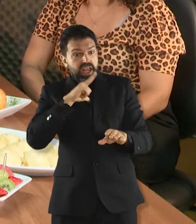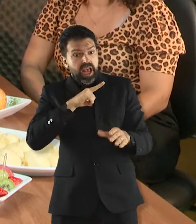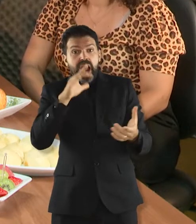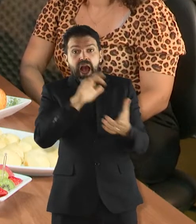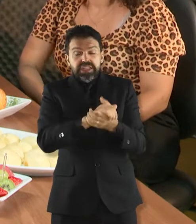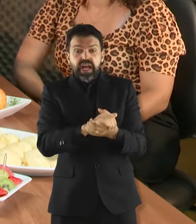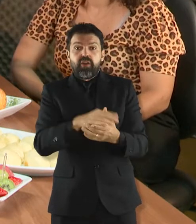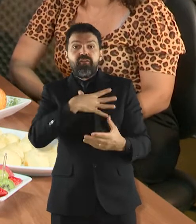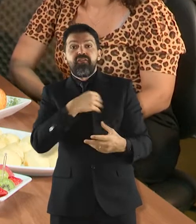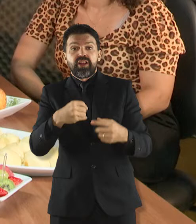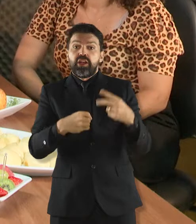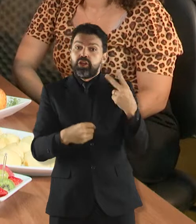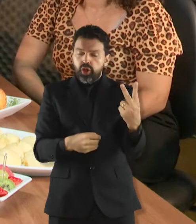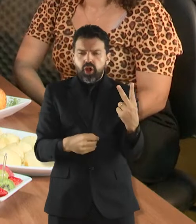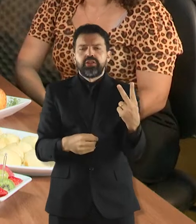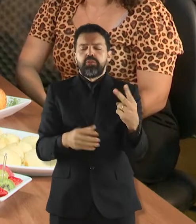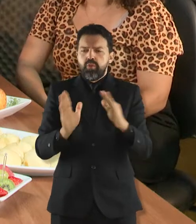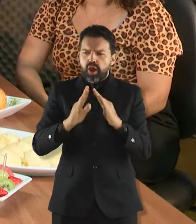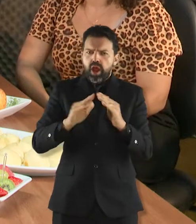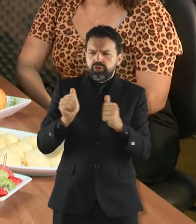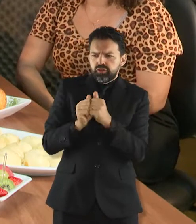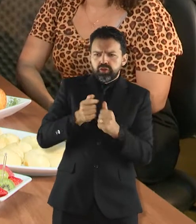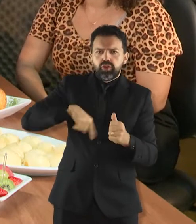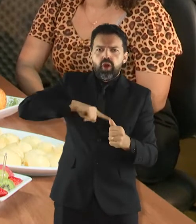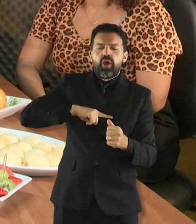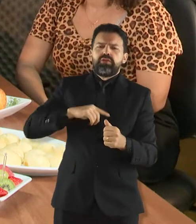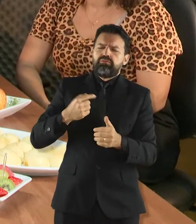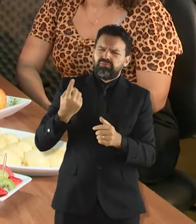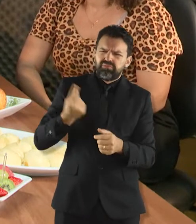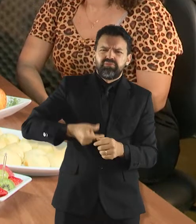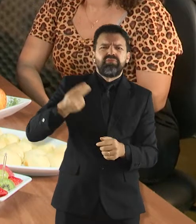veio morar aqui conosco um bom tempo, entendeu? Então, Nossa. assim,